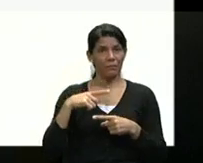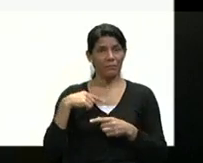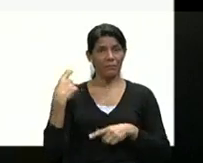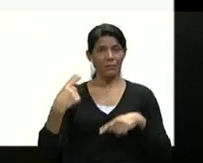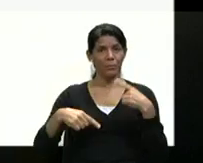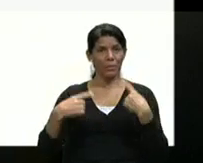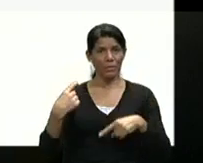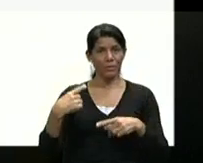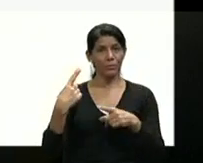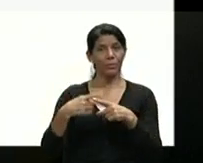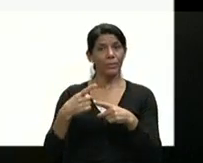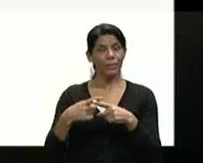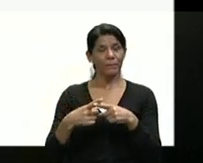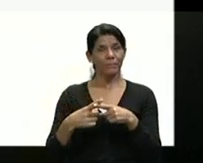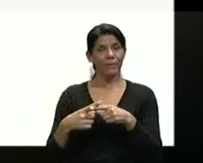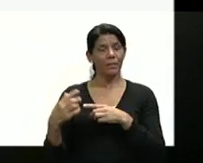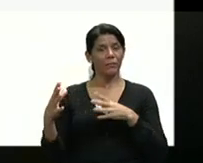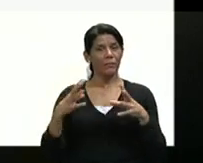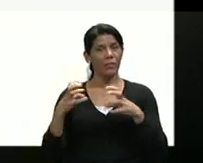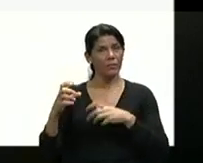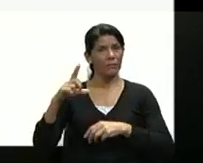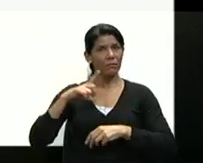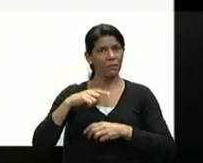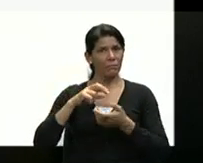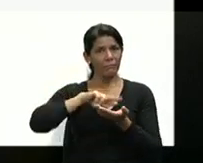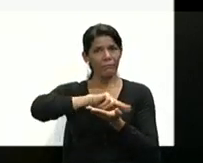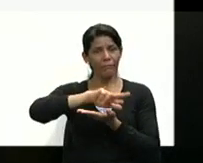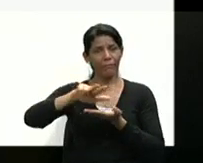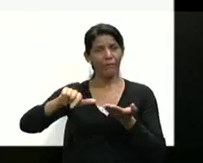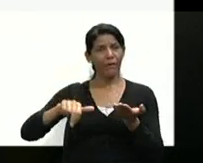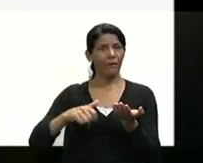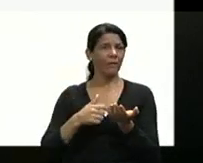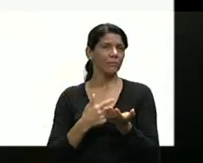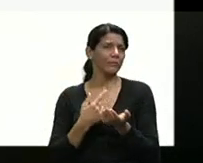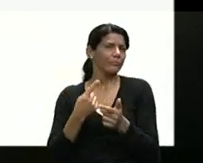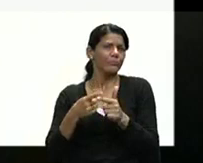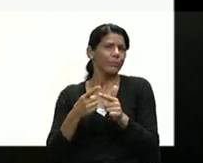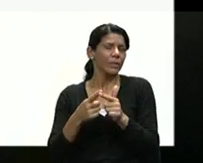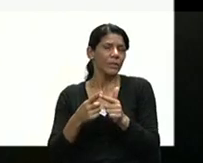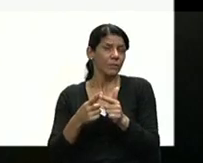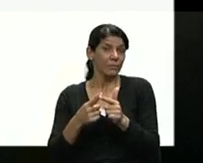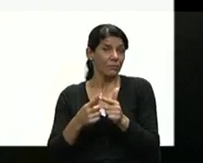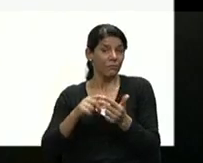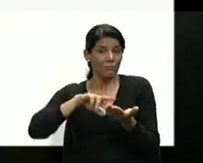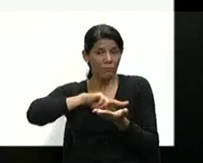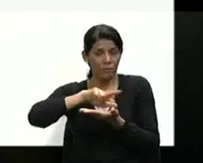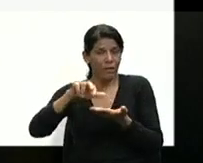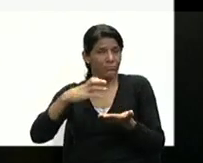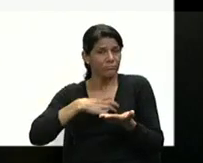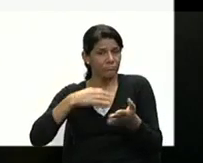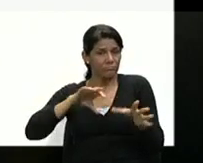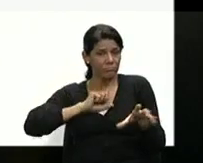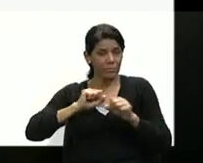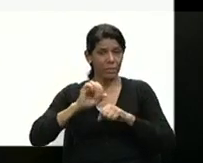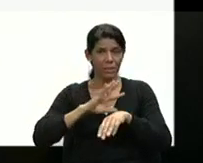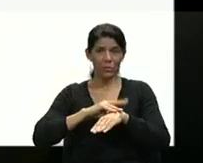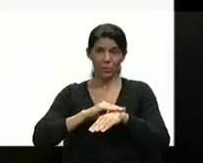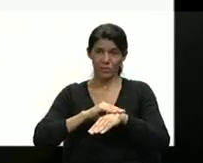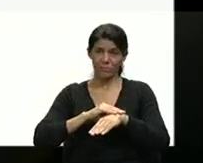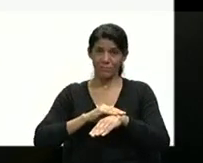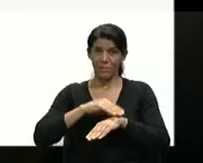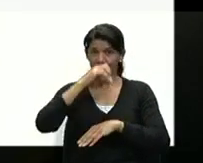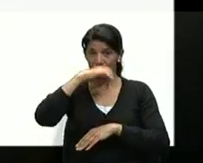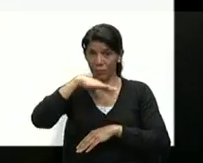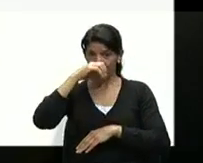política? Porque a violência ela tem múltiplas causas. Por isso, ela